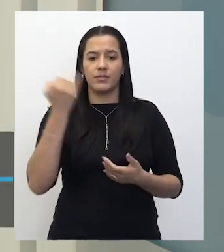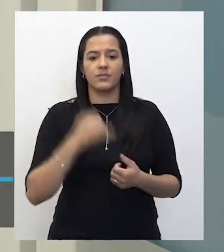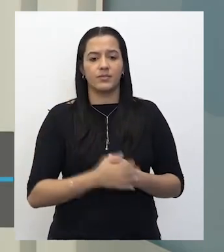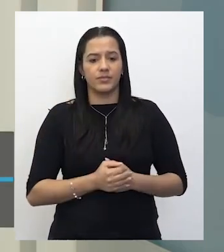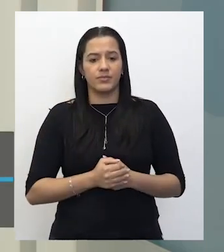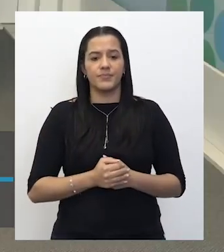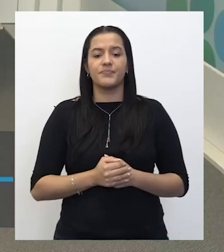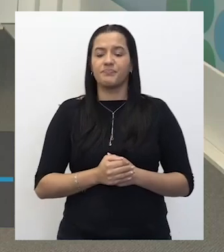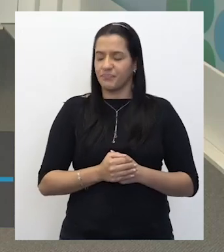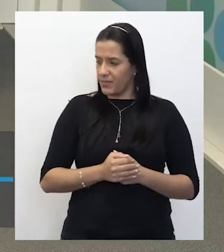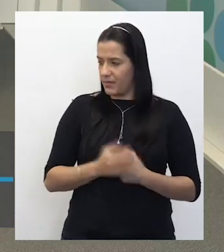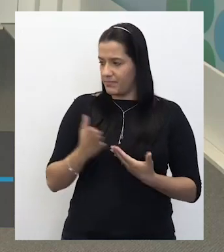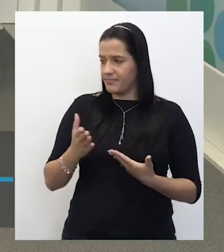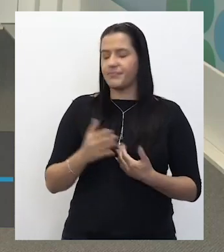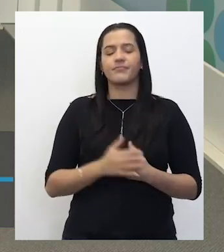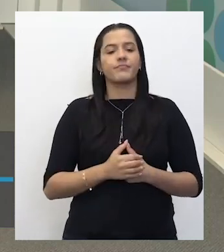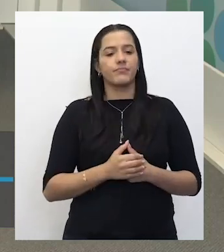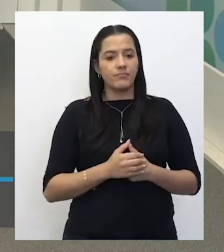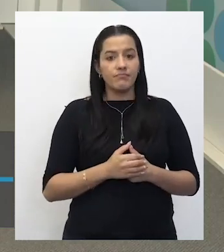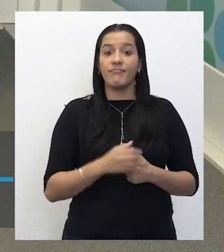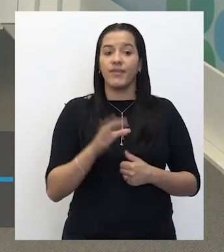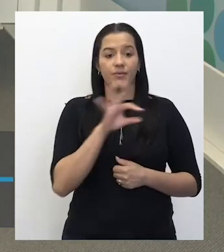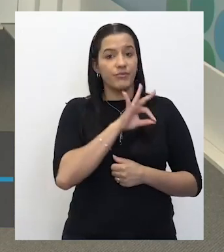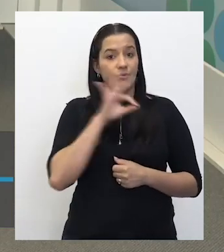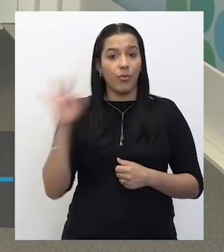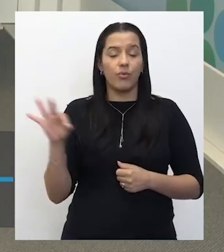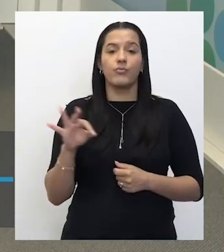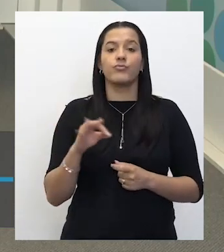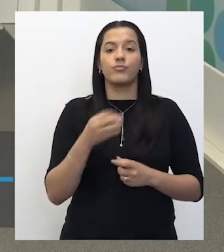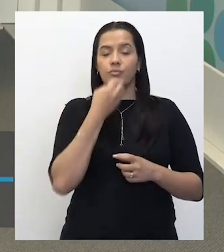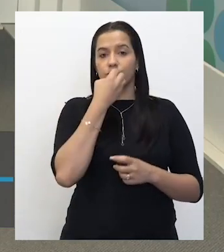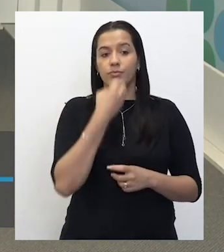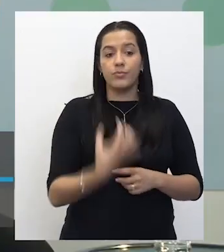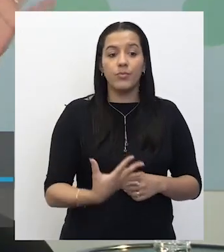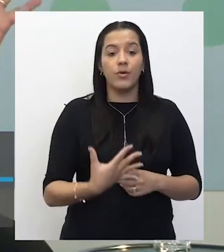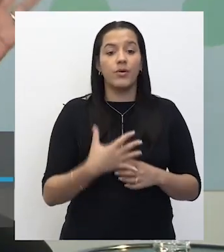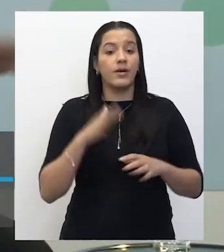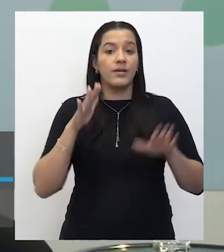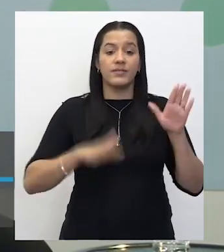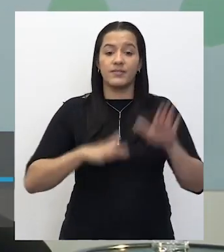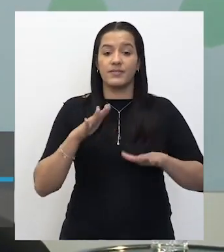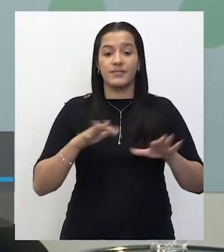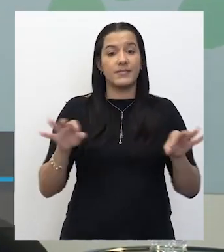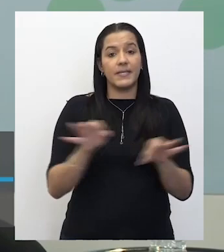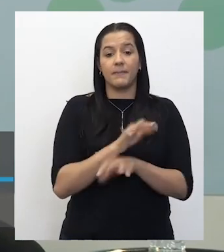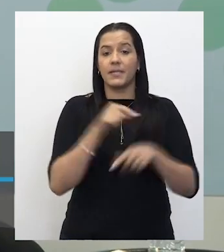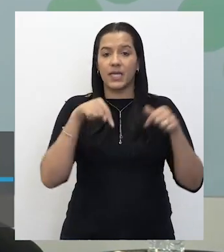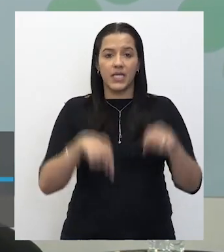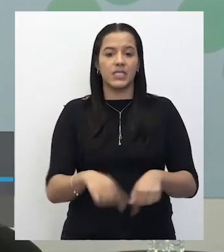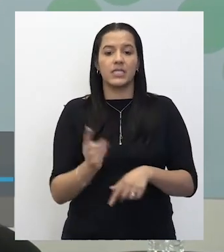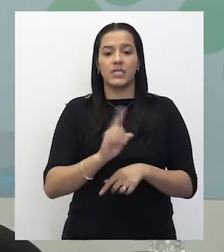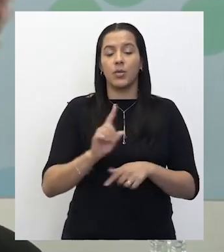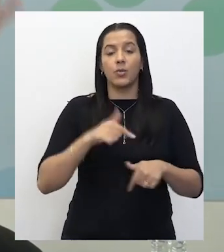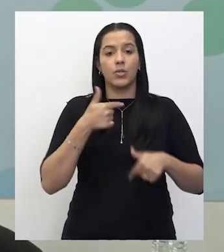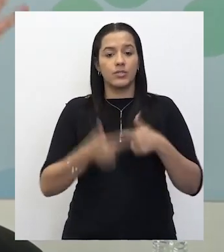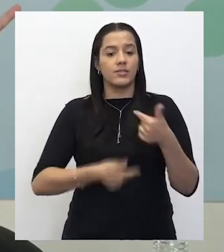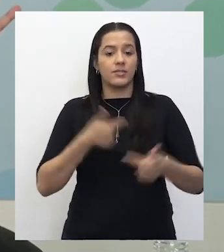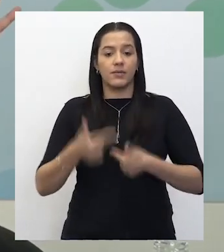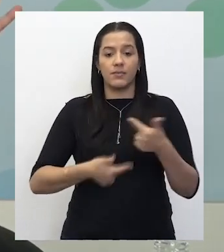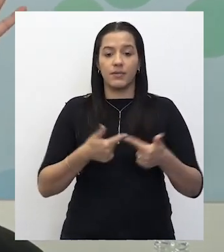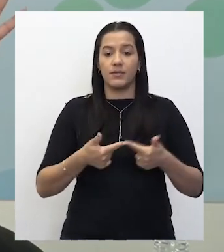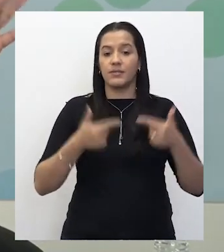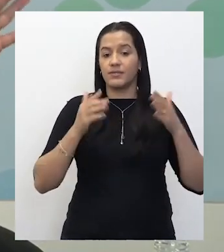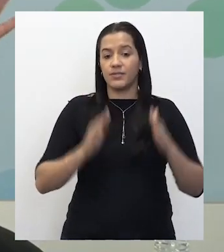Sara? Eu achei fantástico, né? Eu acho que não se esgota aqui. Acho que tudo que nós estamos trabalhando, já